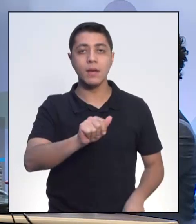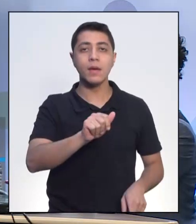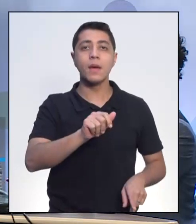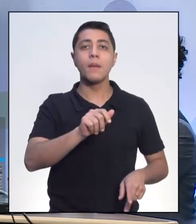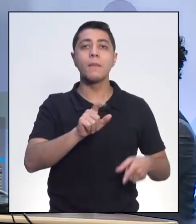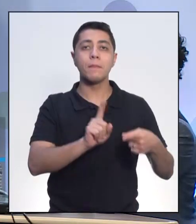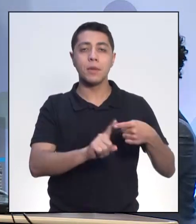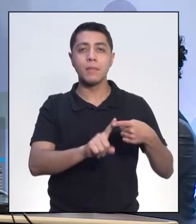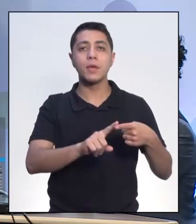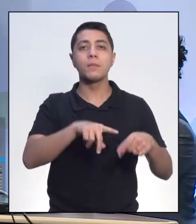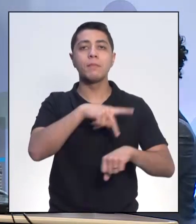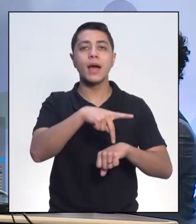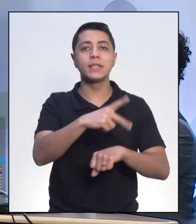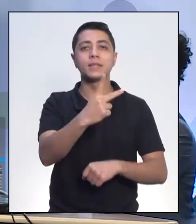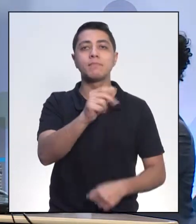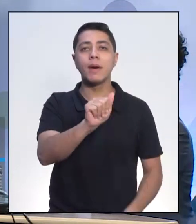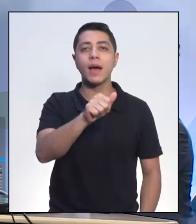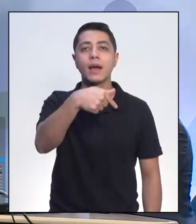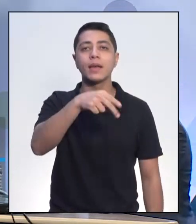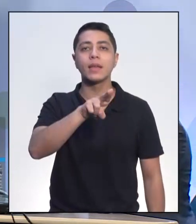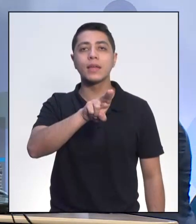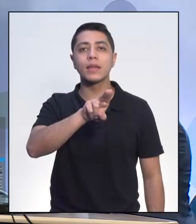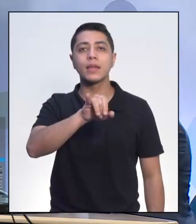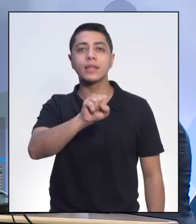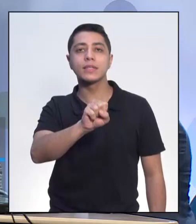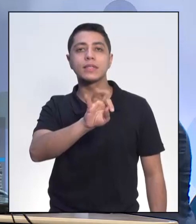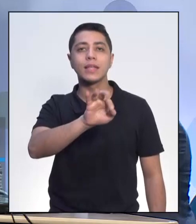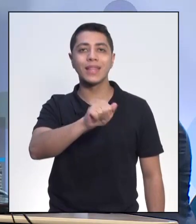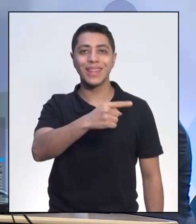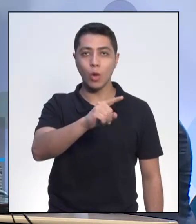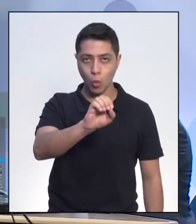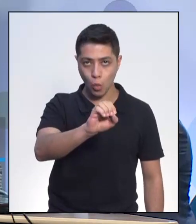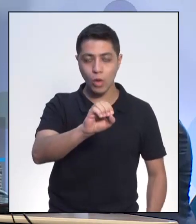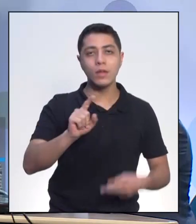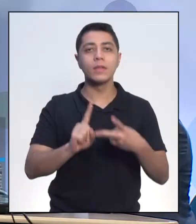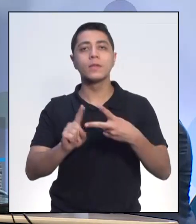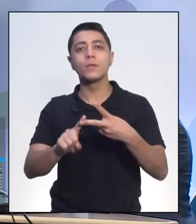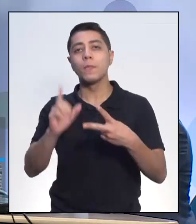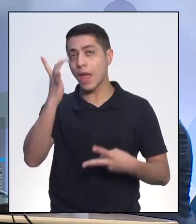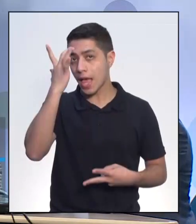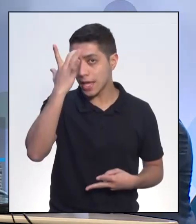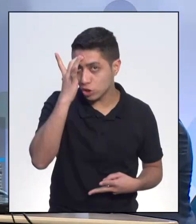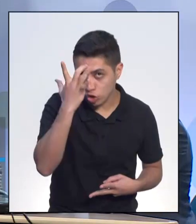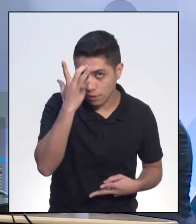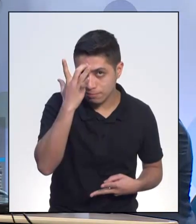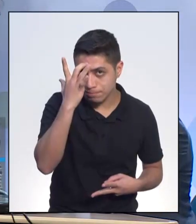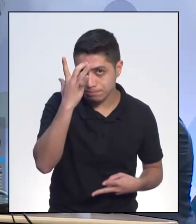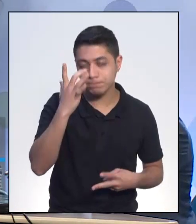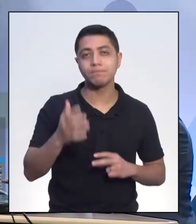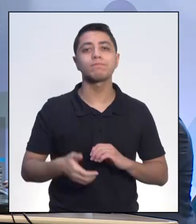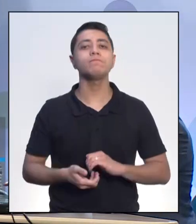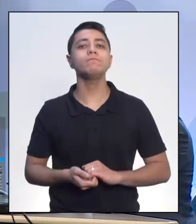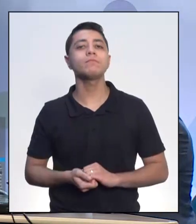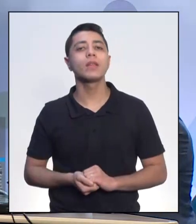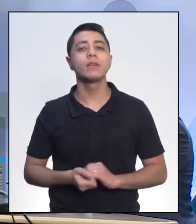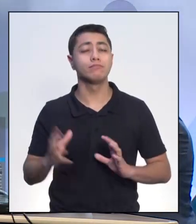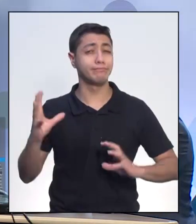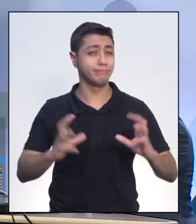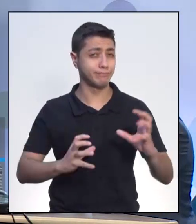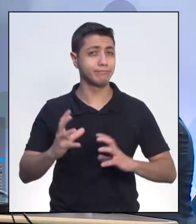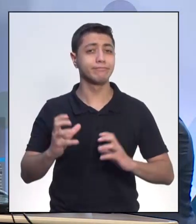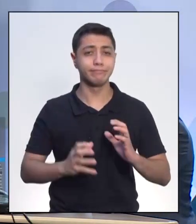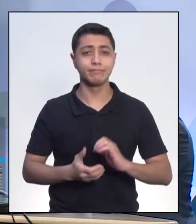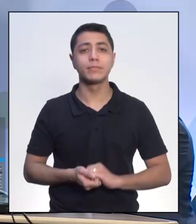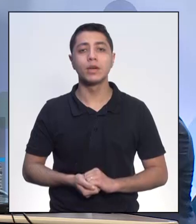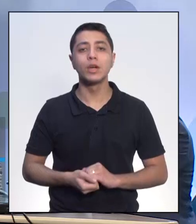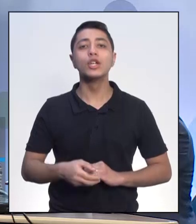e a Índia. Né? Apesar da Caxemira, né, ter o domínio aí de 3 países, né, mas a China tem aí um pouco mais de 20% do território,